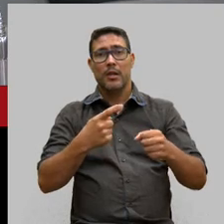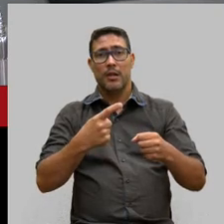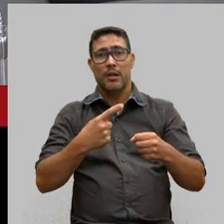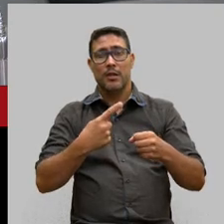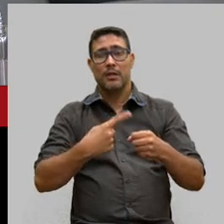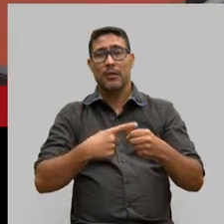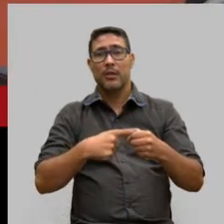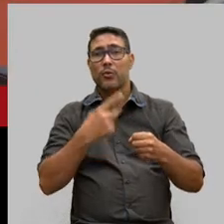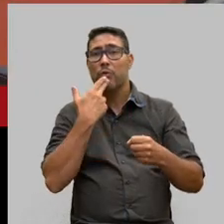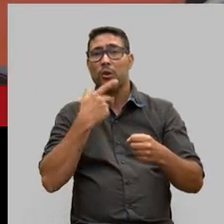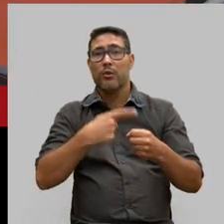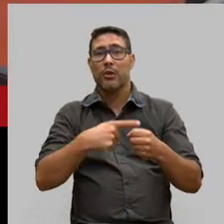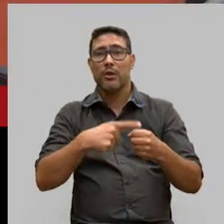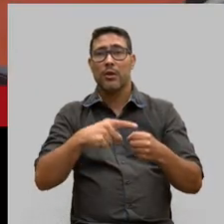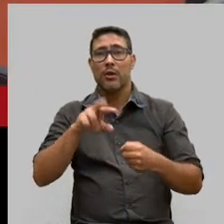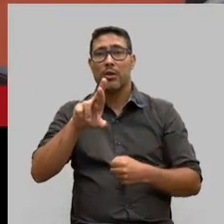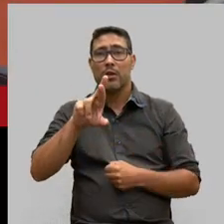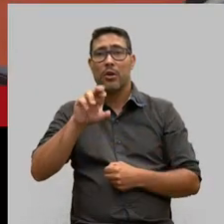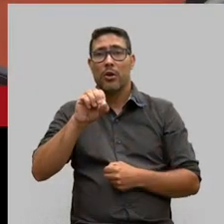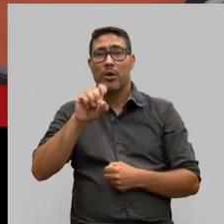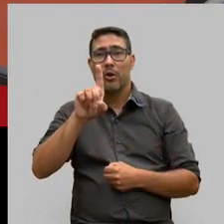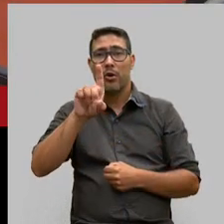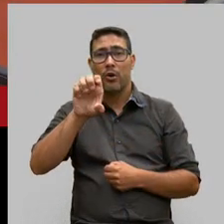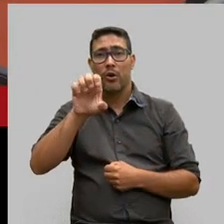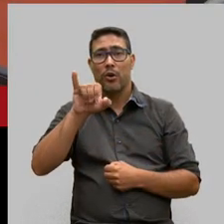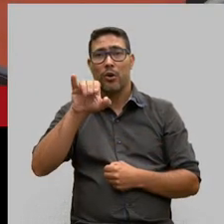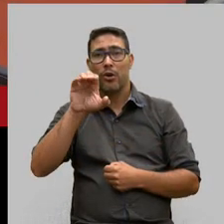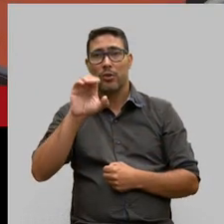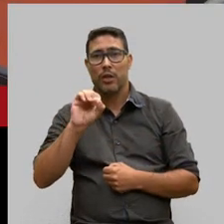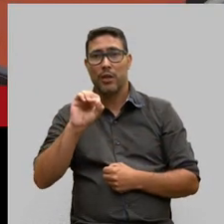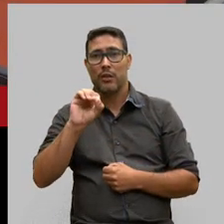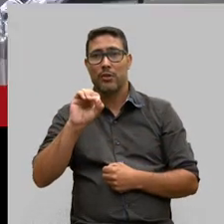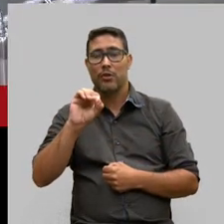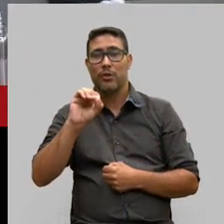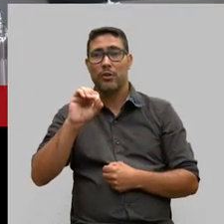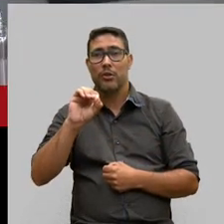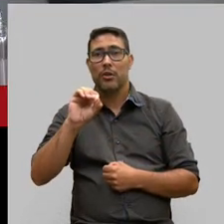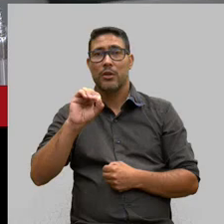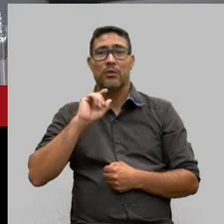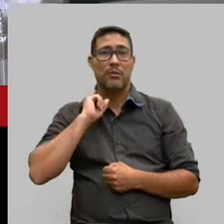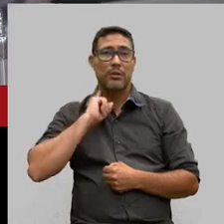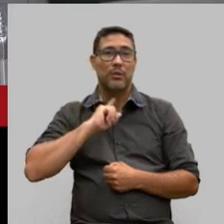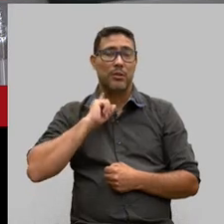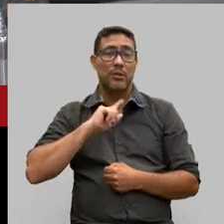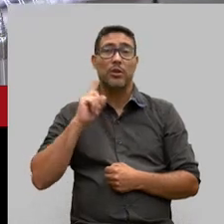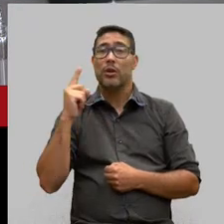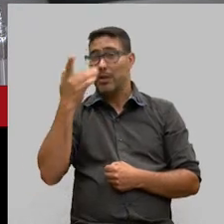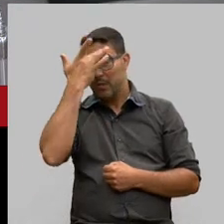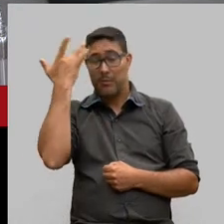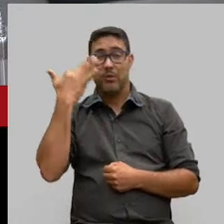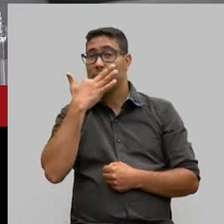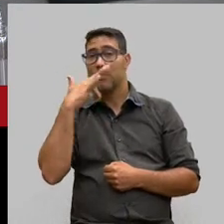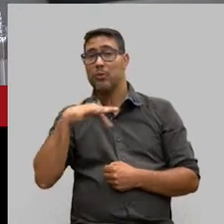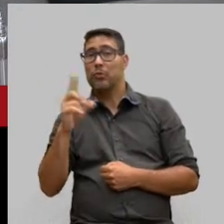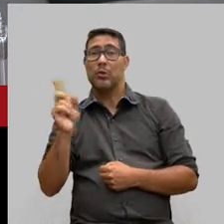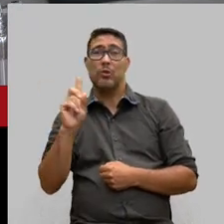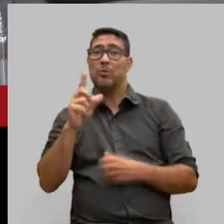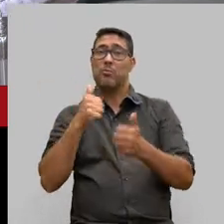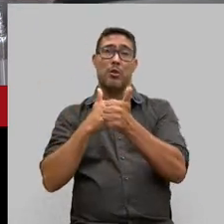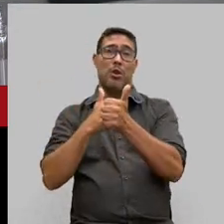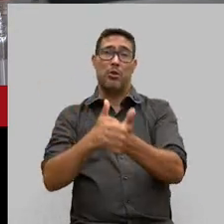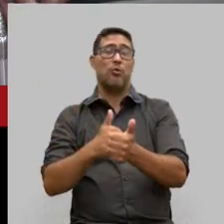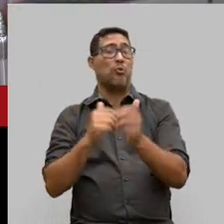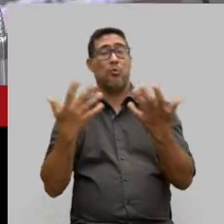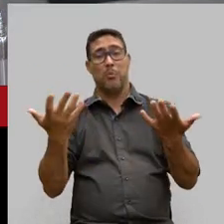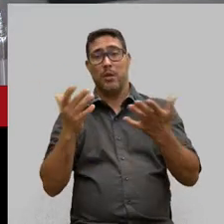qualquer a cidade Rodeio do Minas Gerais onde a gente não é onde a gente não é muito visto onde a gente não é muito acompanhado então a gente